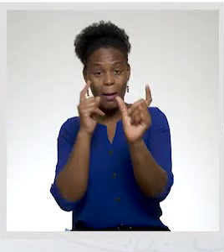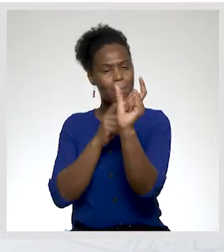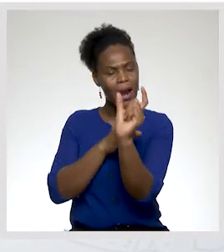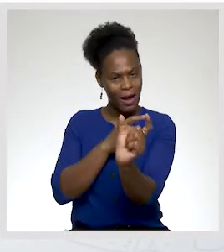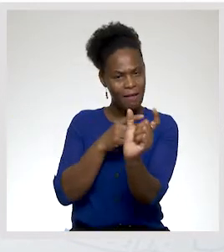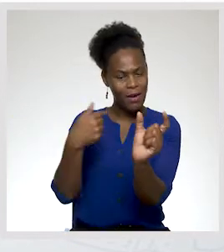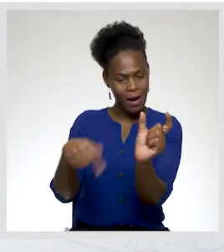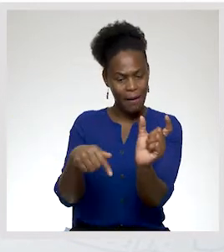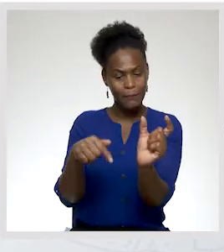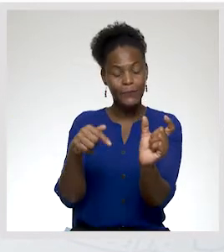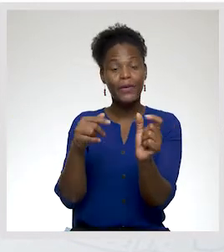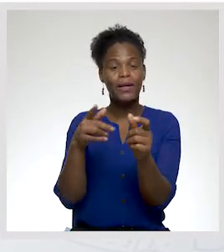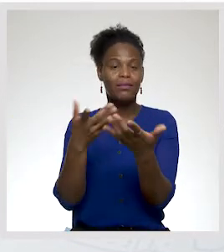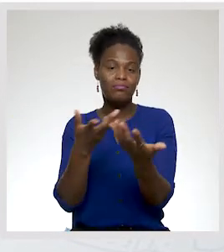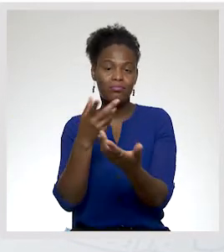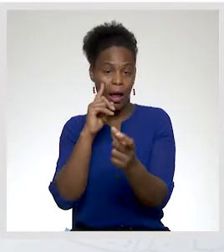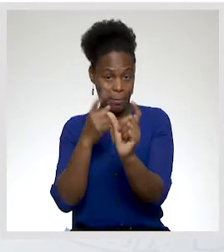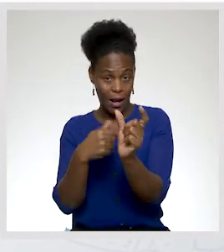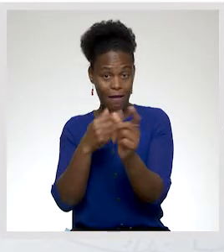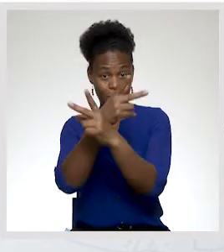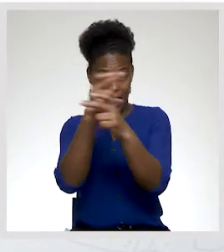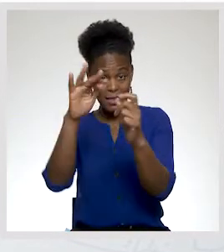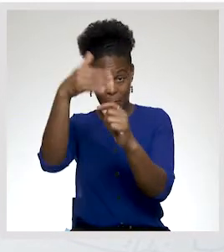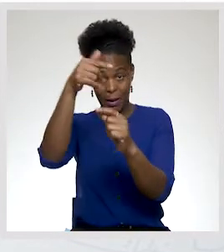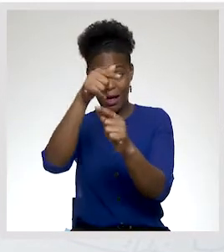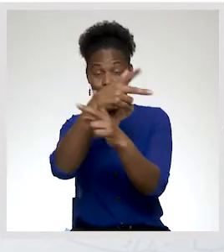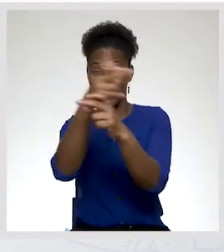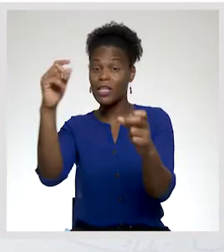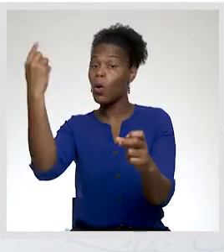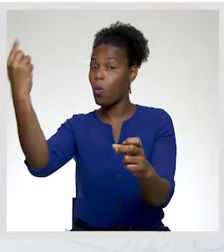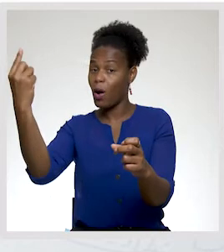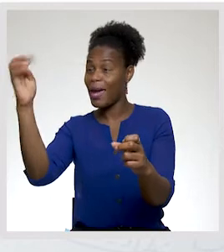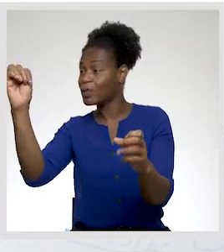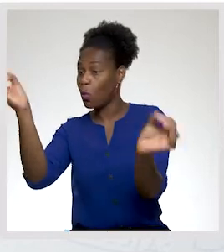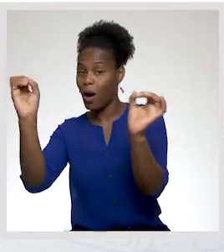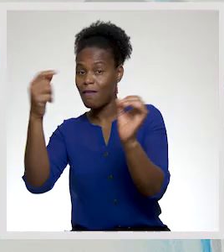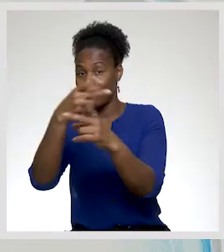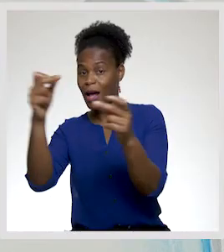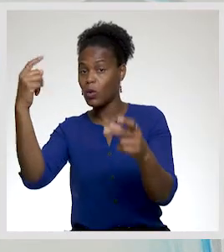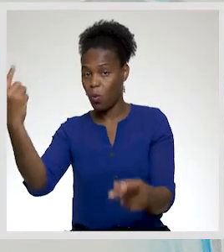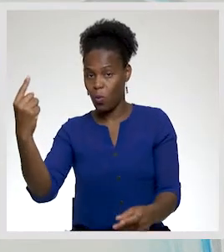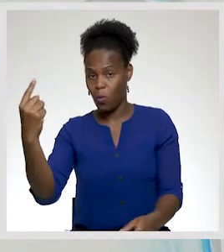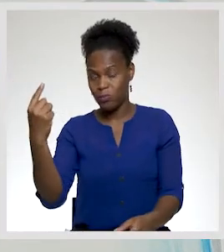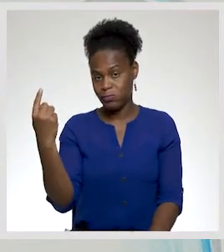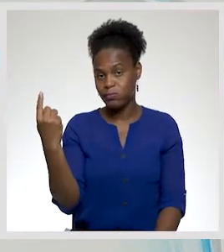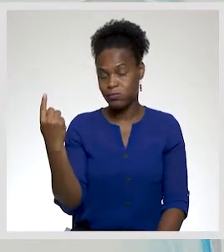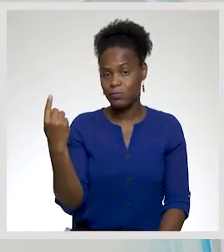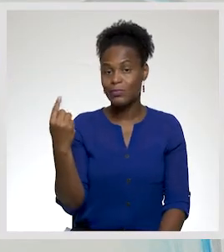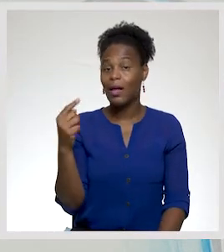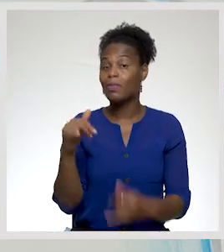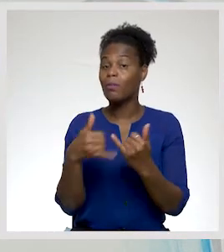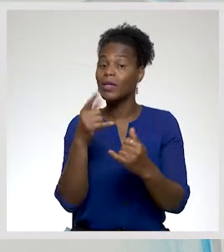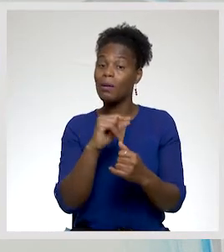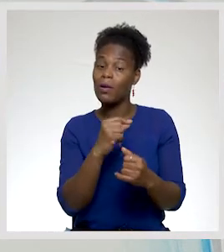palavra que a frase que veio primeiro, que está no singular, está tanto na frase no